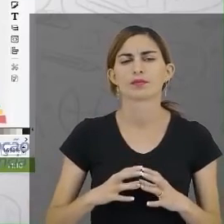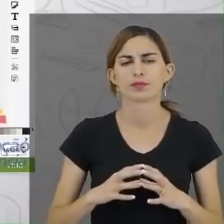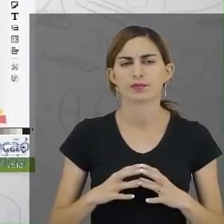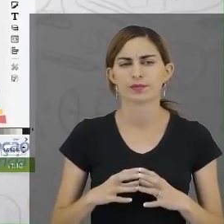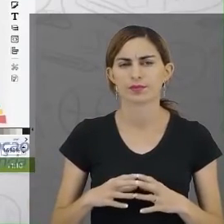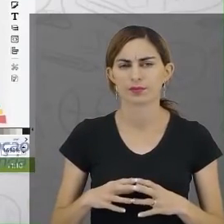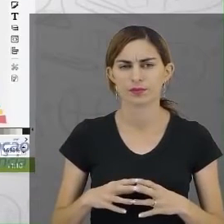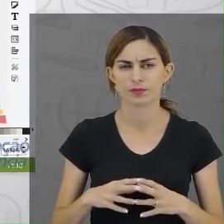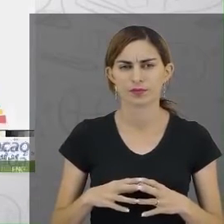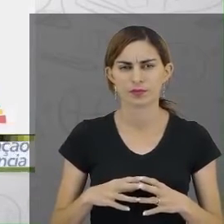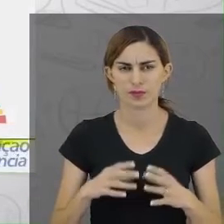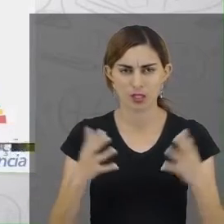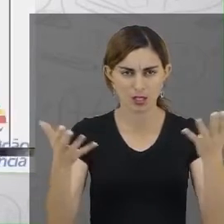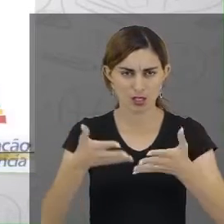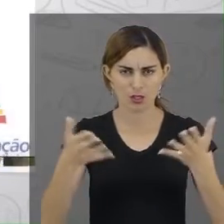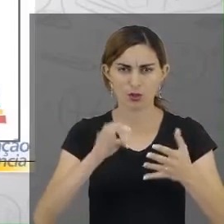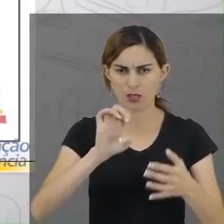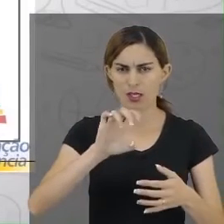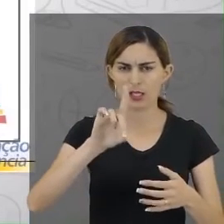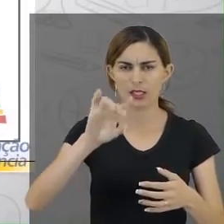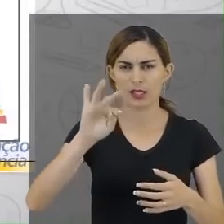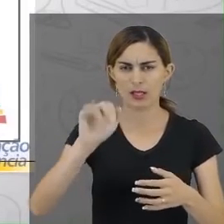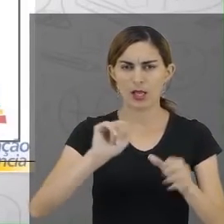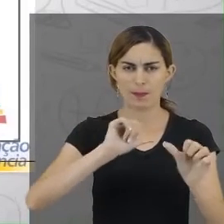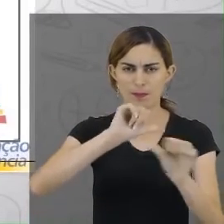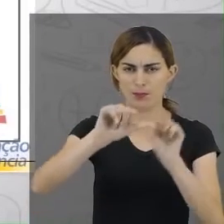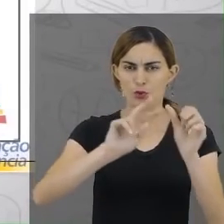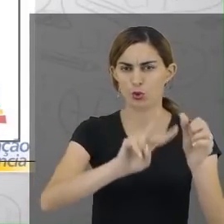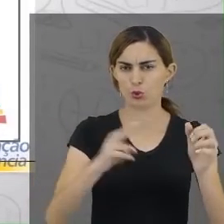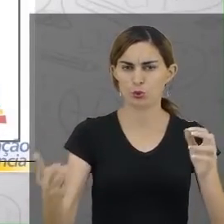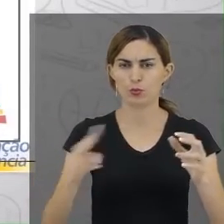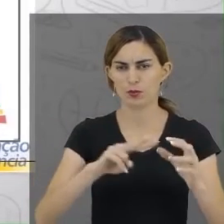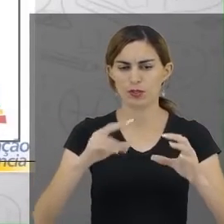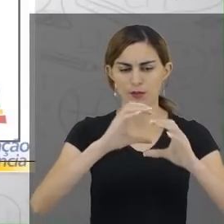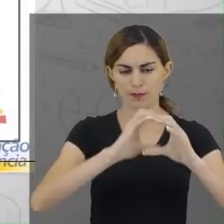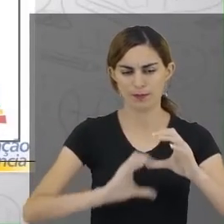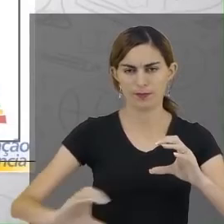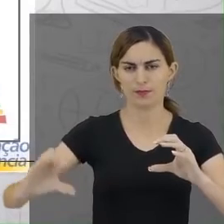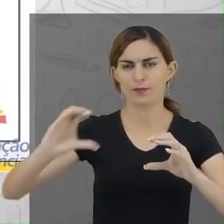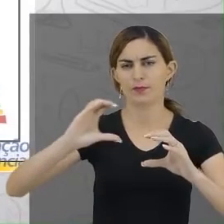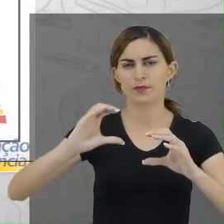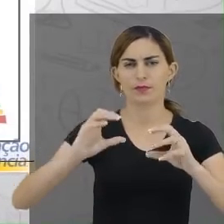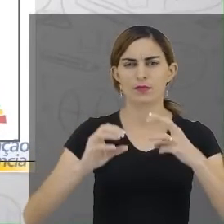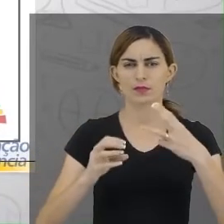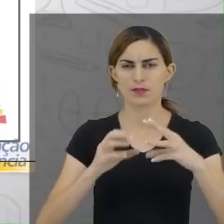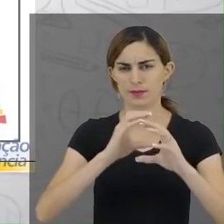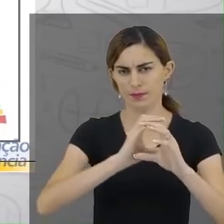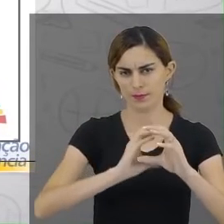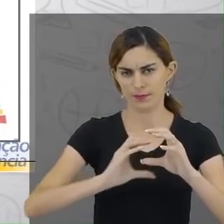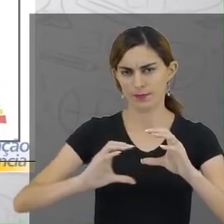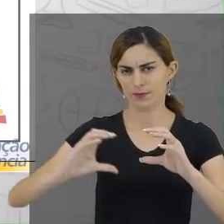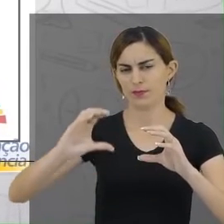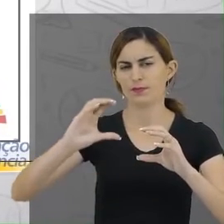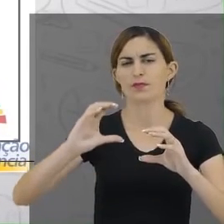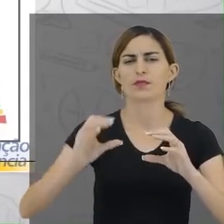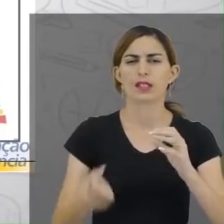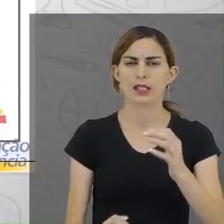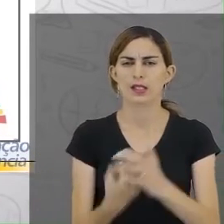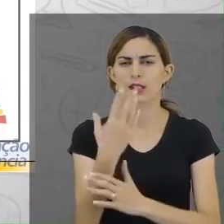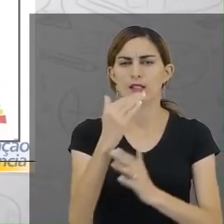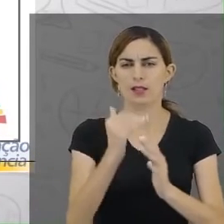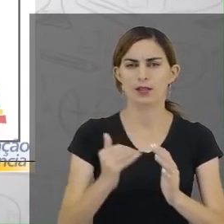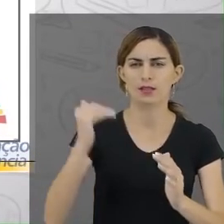selecionado. Vamos agora em editar, duplicar. Temos agora 3 objetos, o novo objeto foi